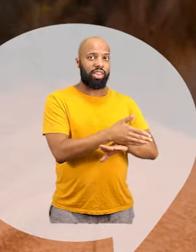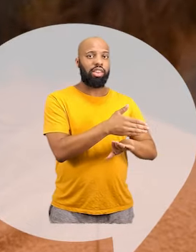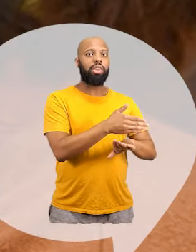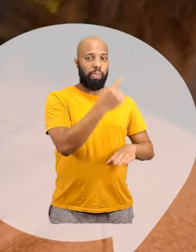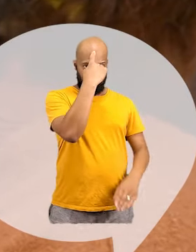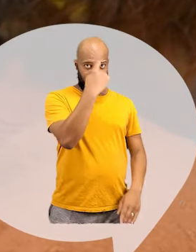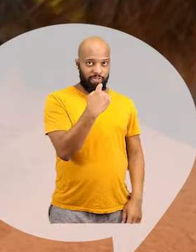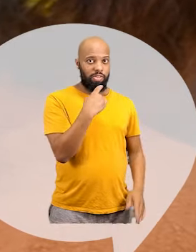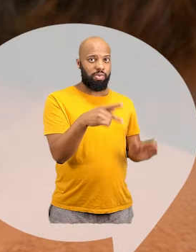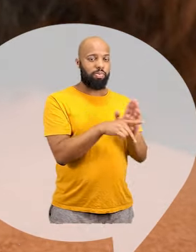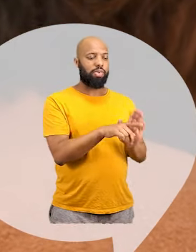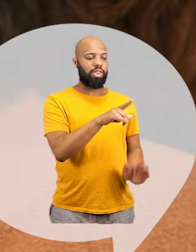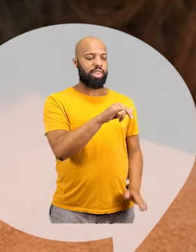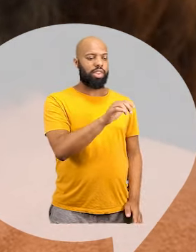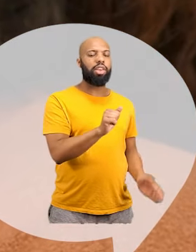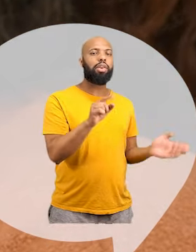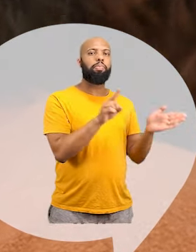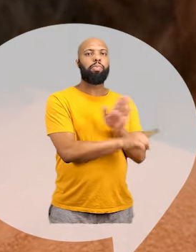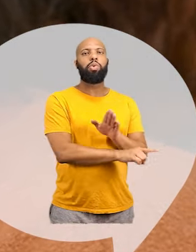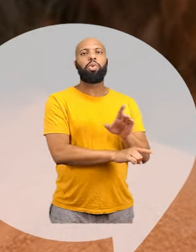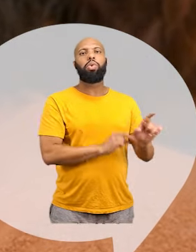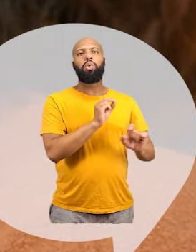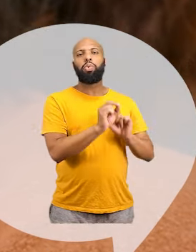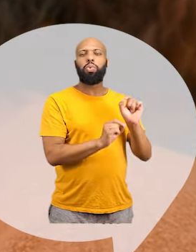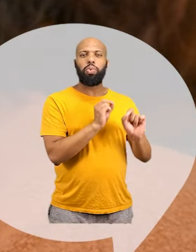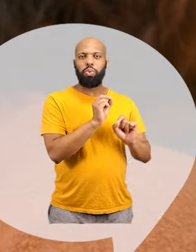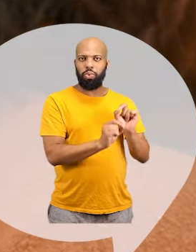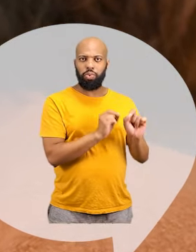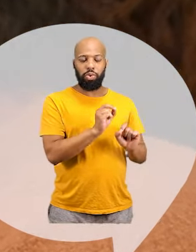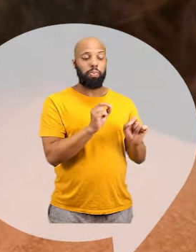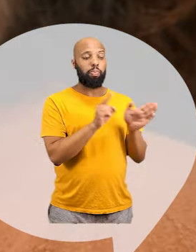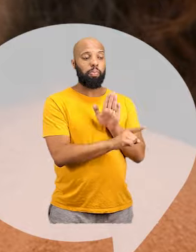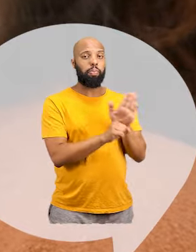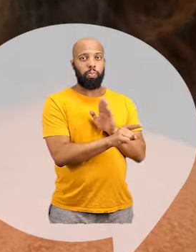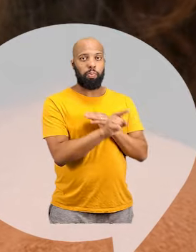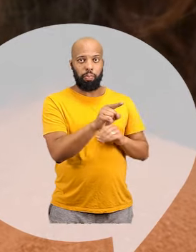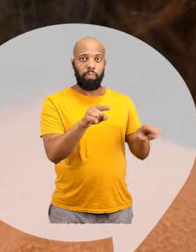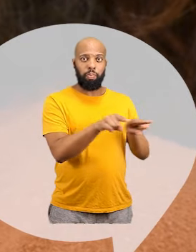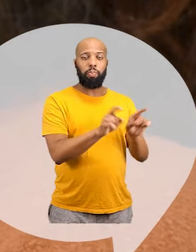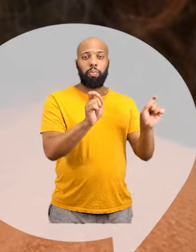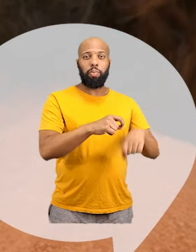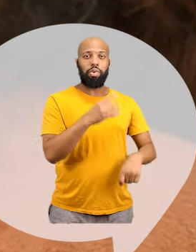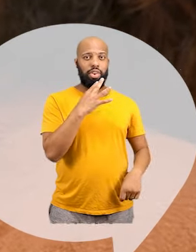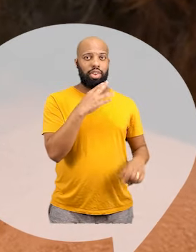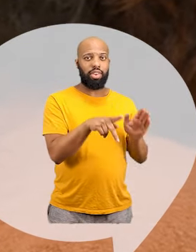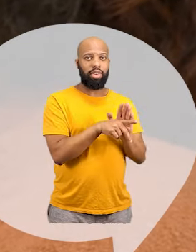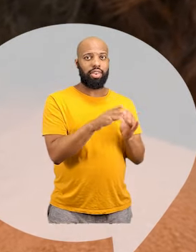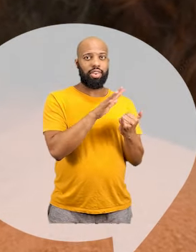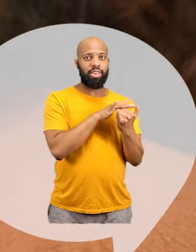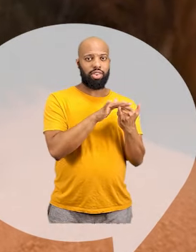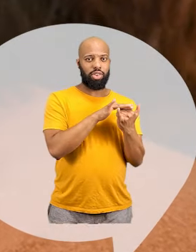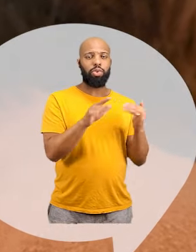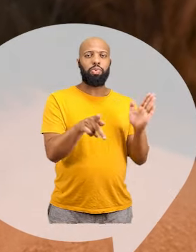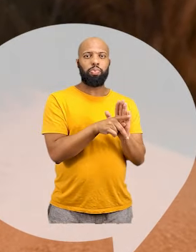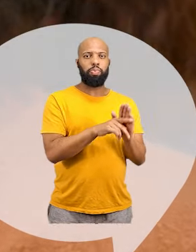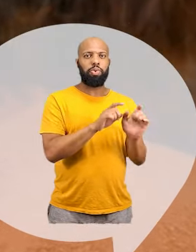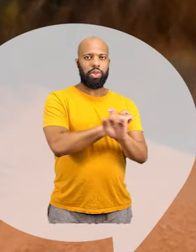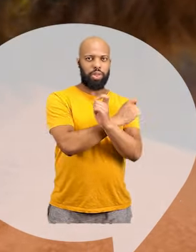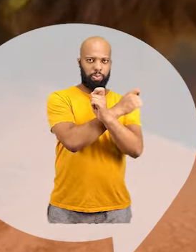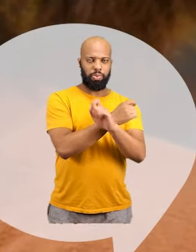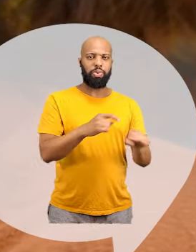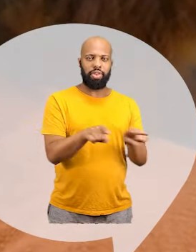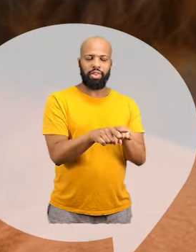ia perguntar para que ela tem experiência que é Conheça o coral champanhar né Ele é também dá para conhecer lá no YouTube da PUC que é aqui no